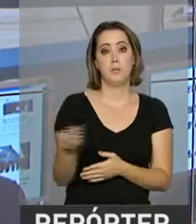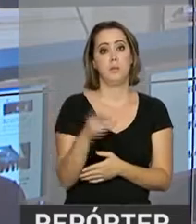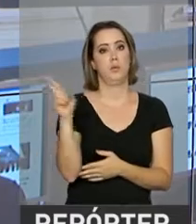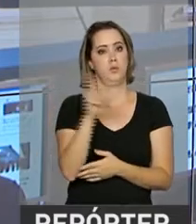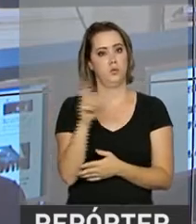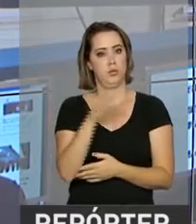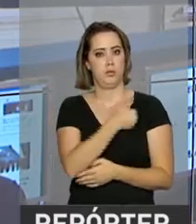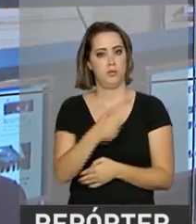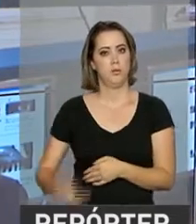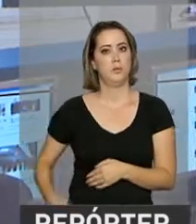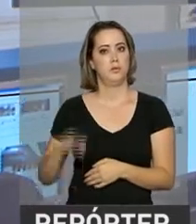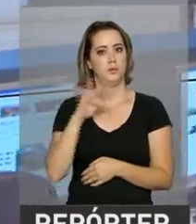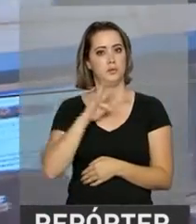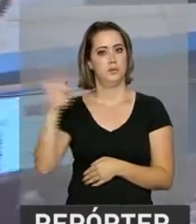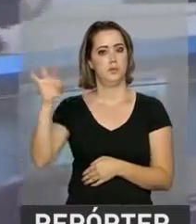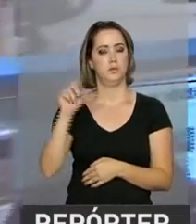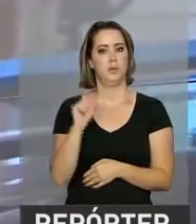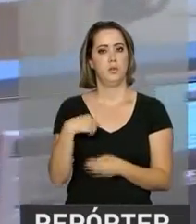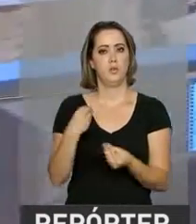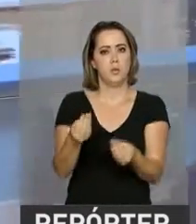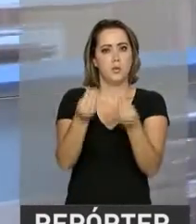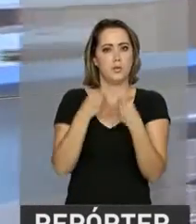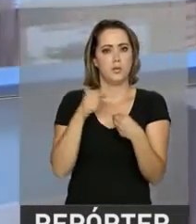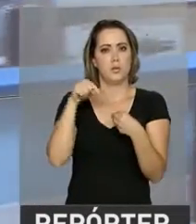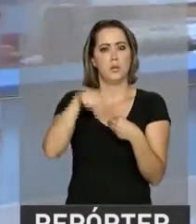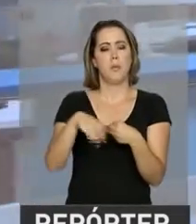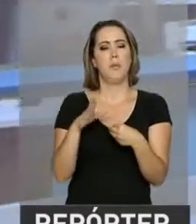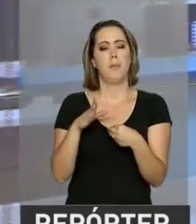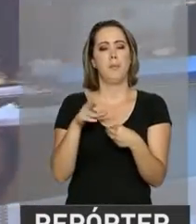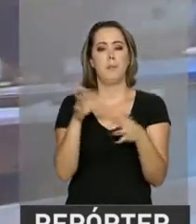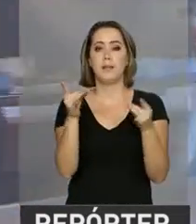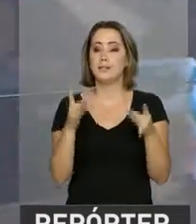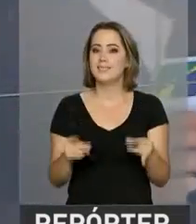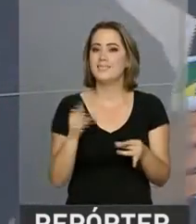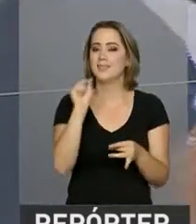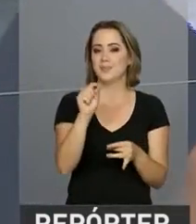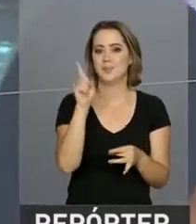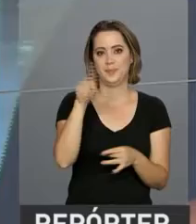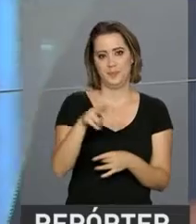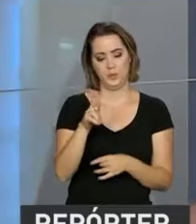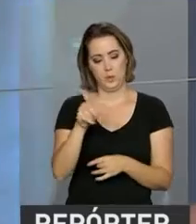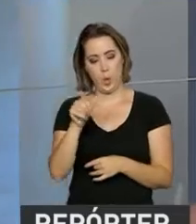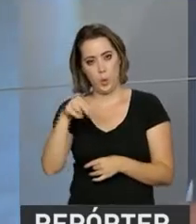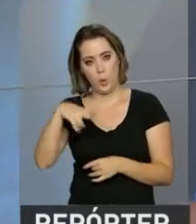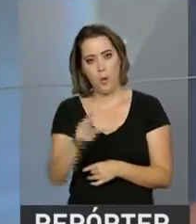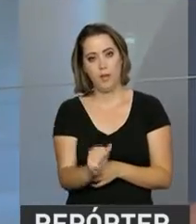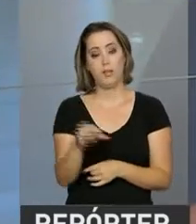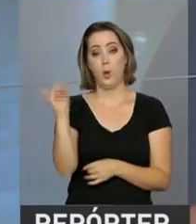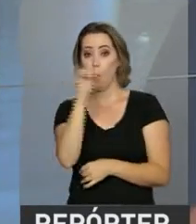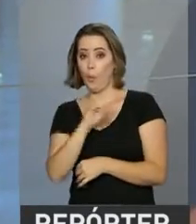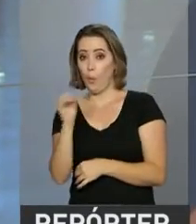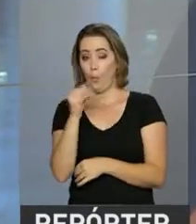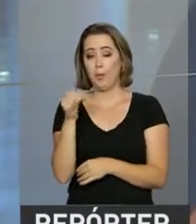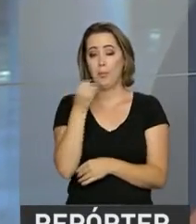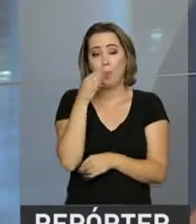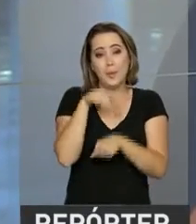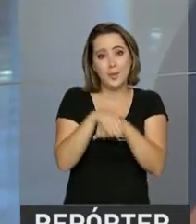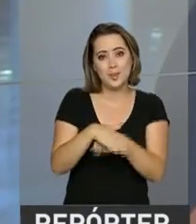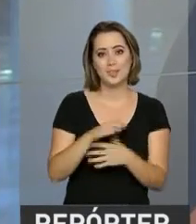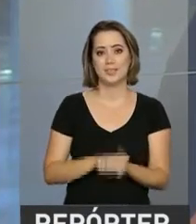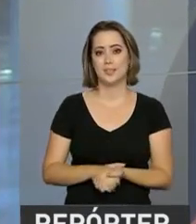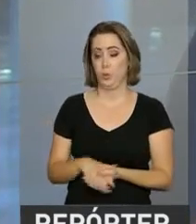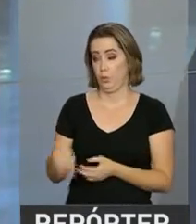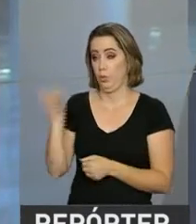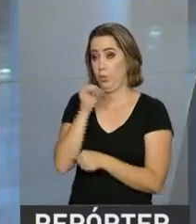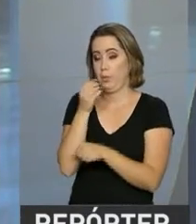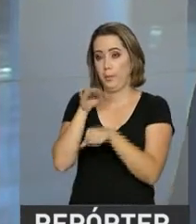do governo federal que nos dá mais detalhes sobre isso sobre essa medida é a repórter luana karen o lagoano boa noite o